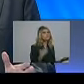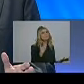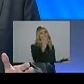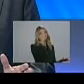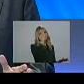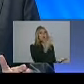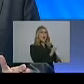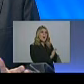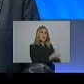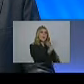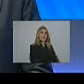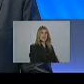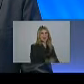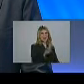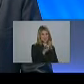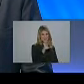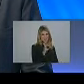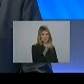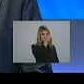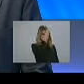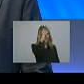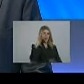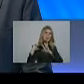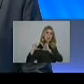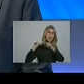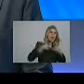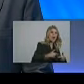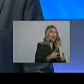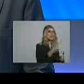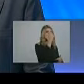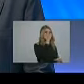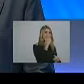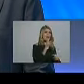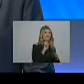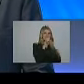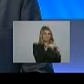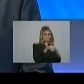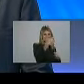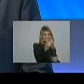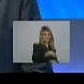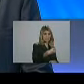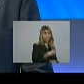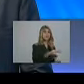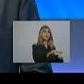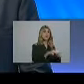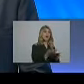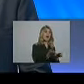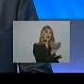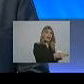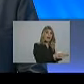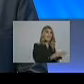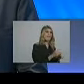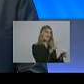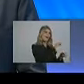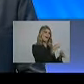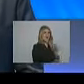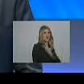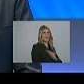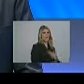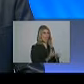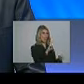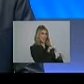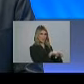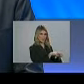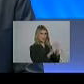os prefeitos do Rio de Janeiro terceirizam a responsabilidade. Dizem que é no guichê ao lado, que é no guichê do governador. Você